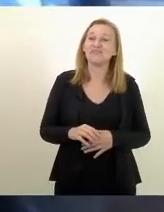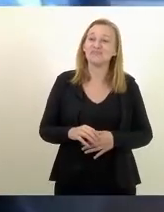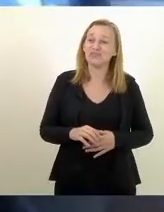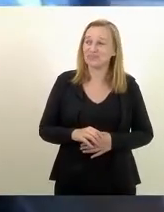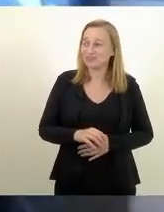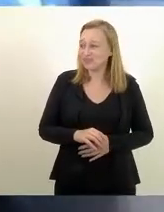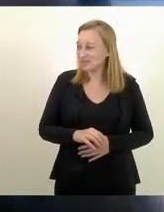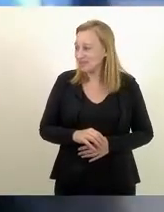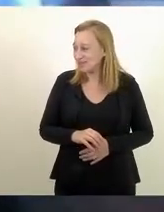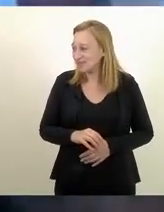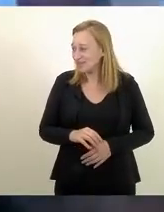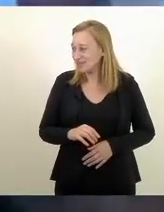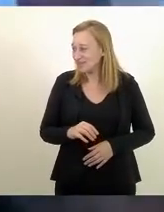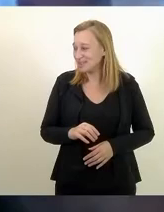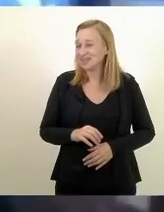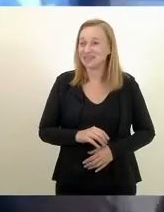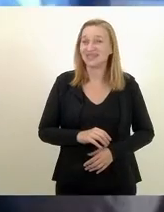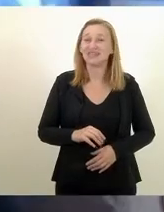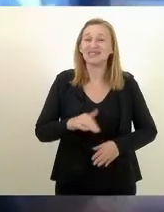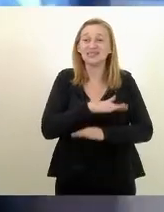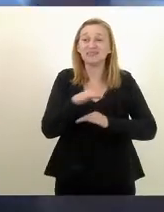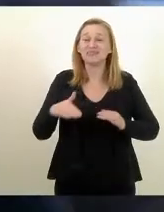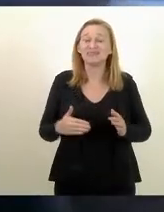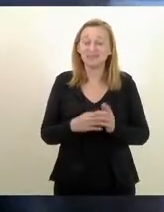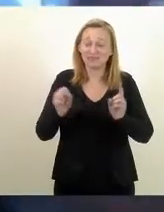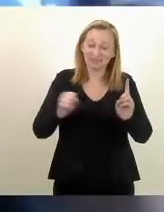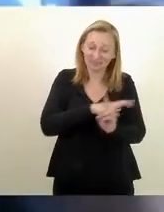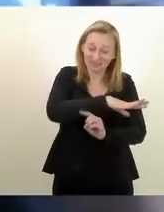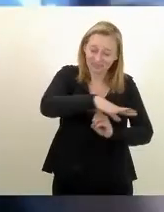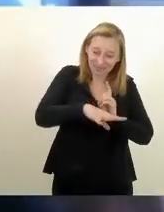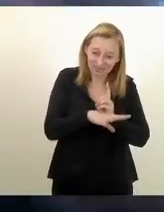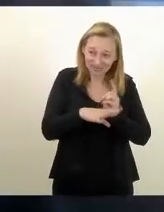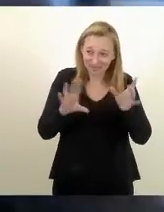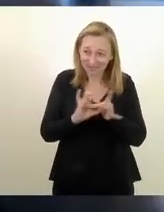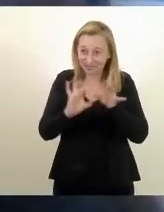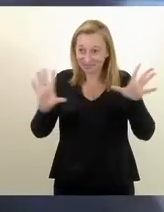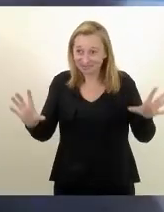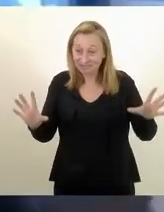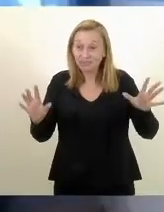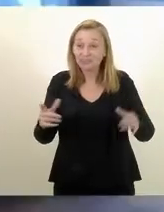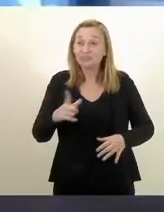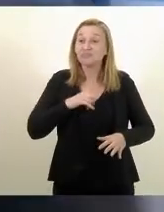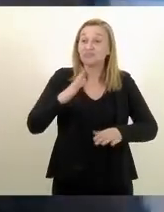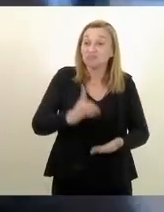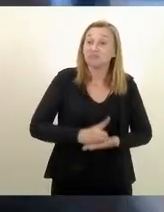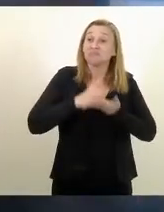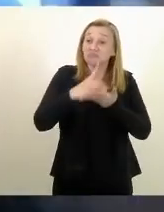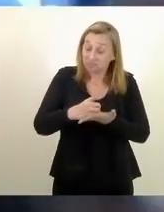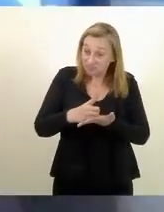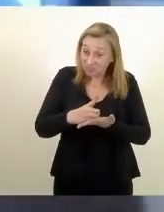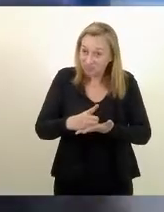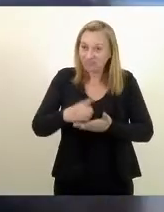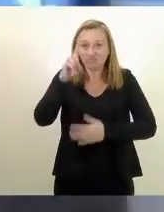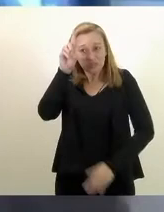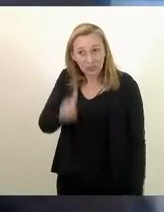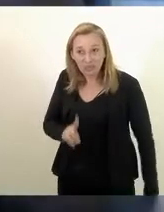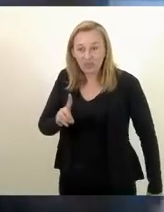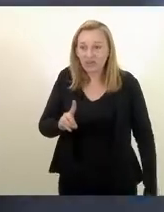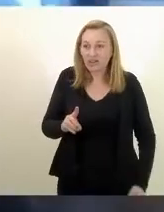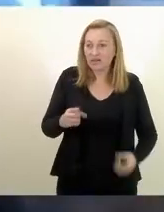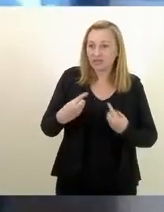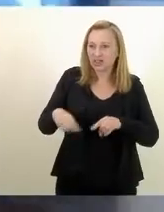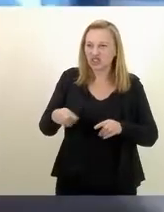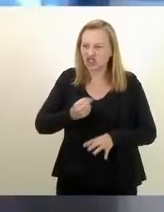livres quando toda a sociedade for livre tiver dignidade tiver seus direitos não for vítima